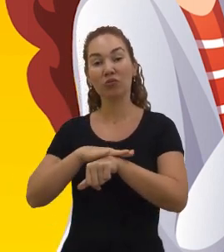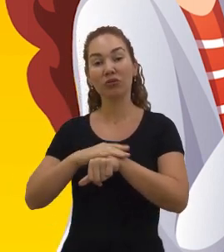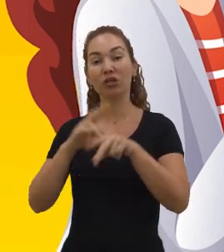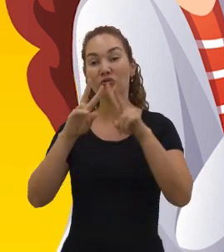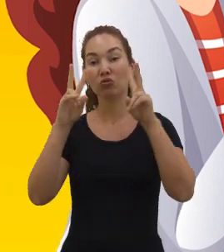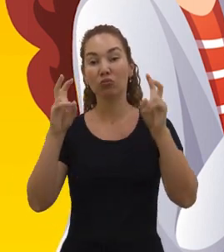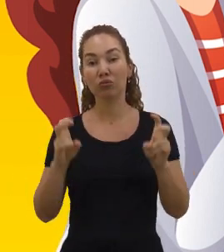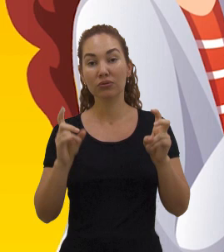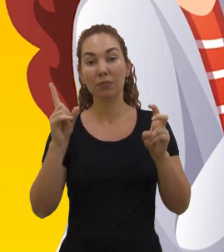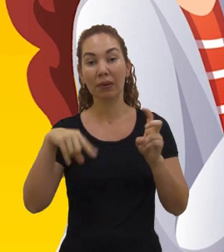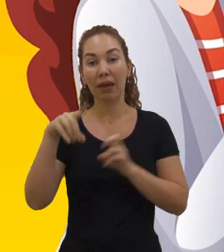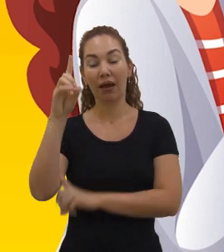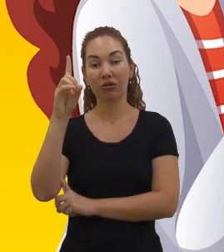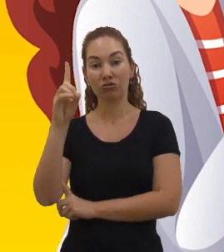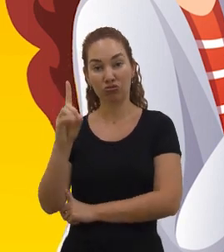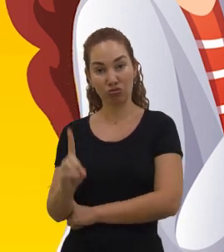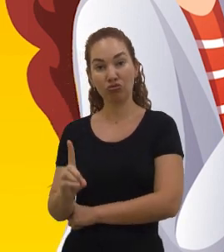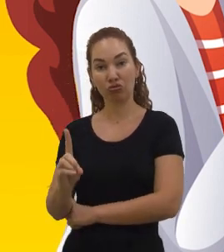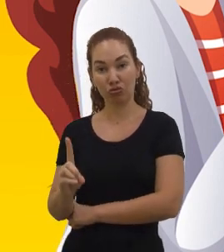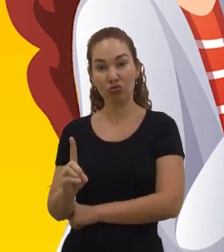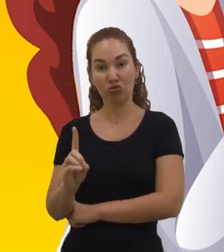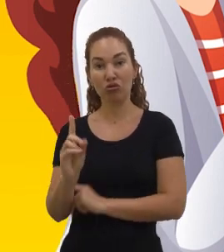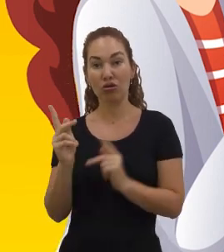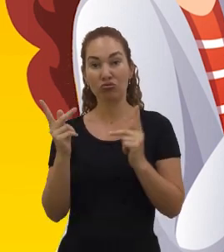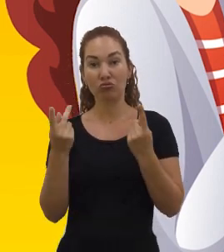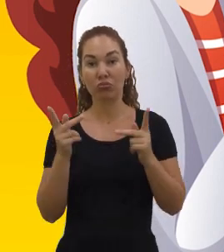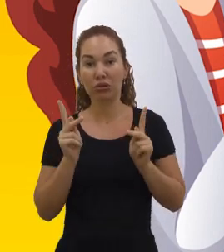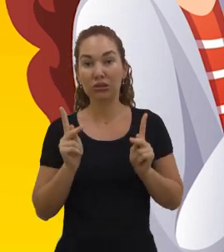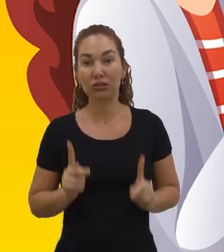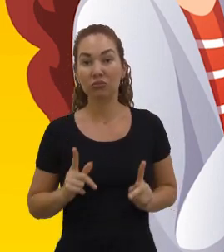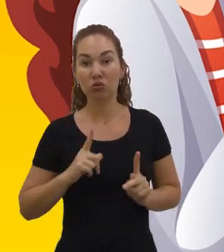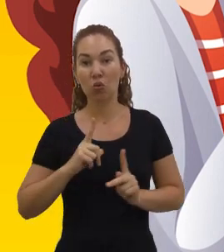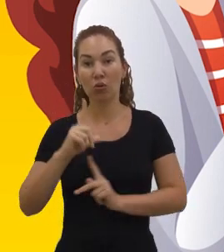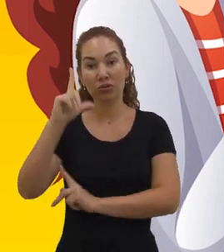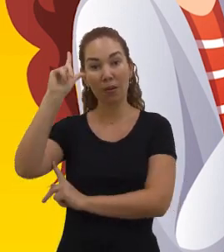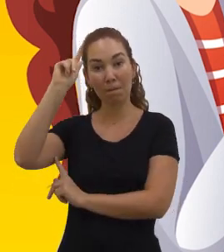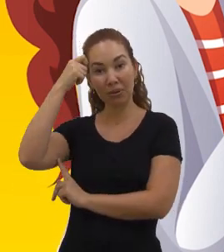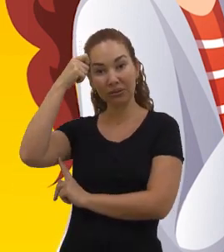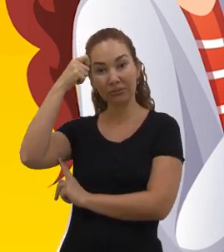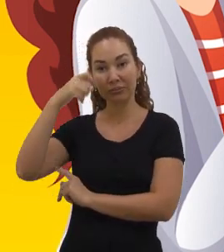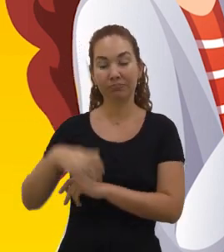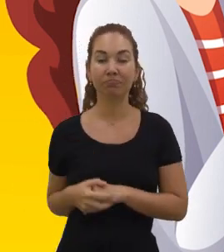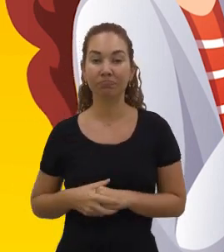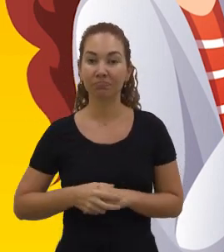é direito os humanos das pessoas pretas.